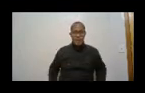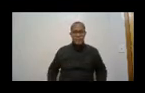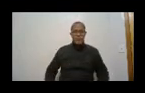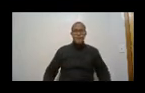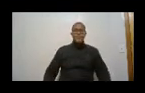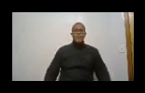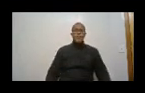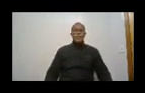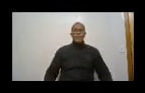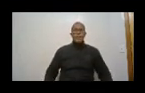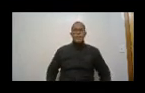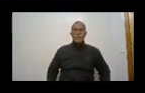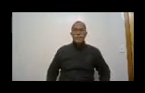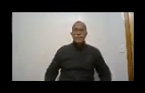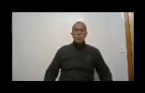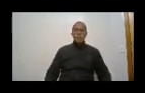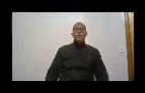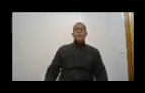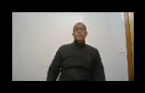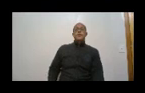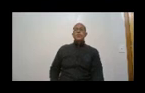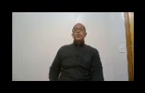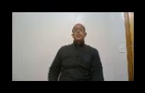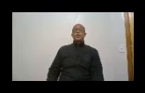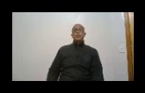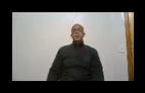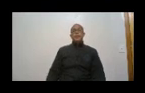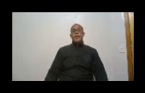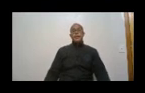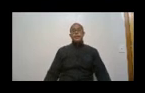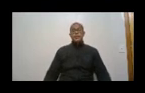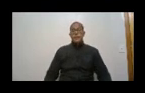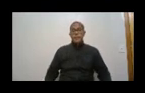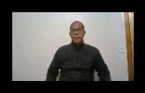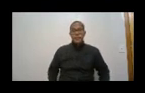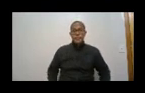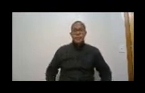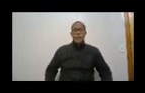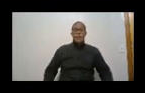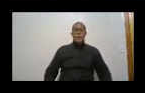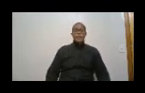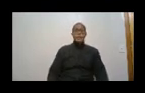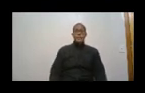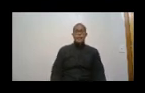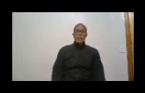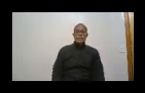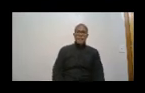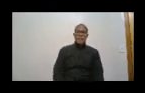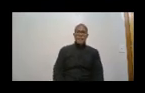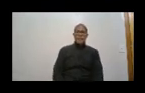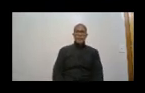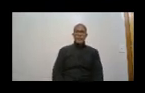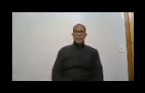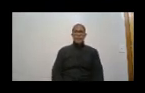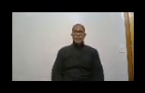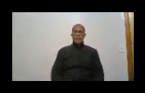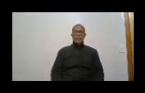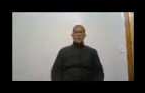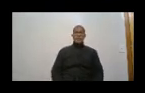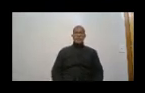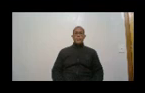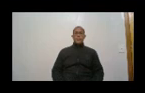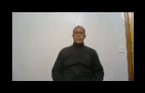senhores fixassem a farmacodinâmica, estuda os efeitos fisiológicos dos fármacos nos organismos, mecanismos de ação, relação